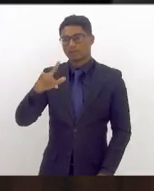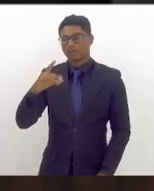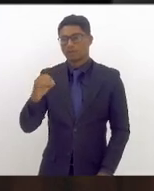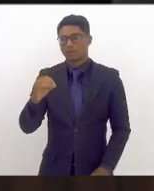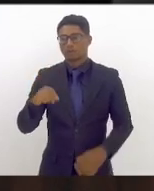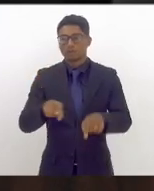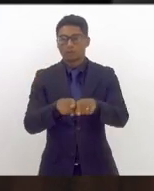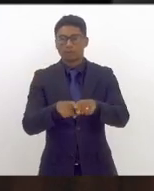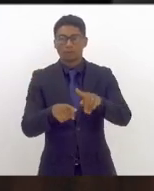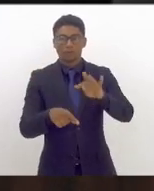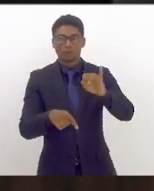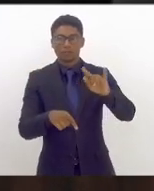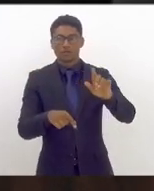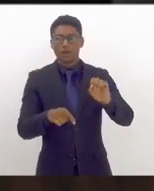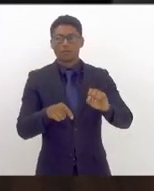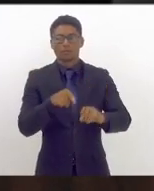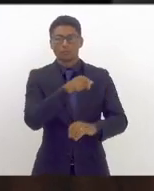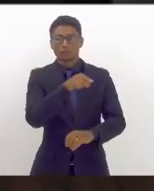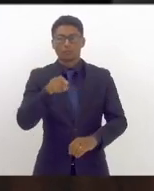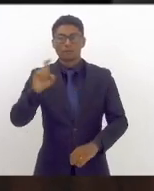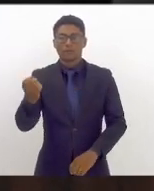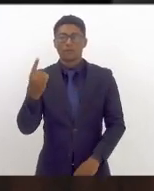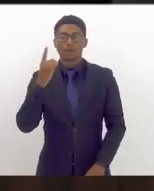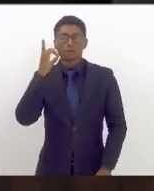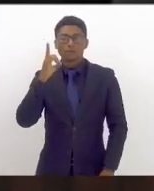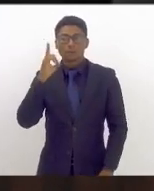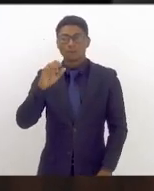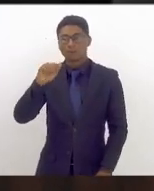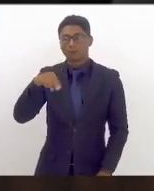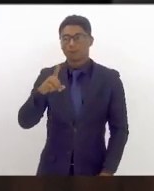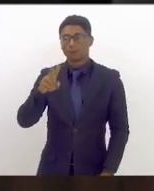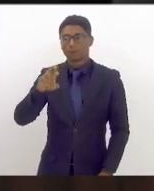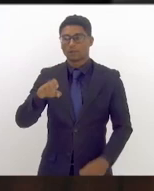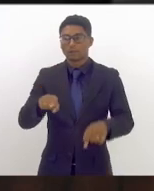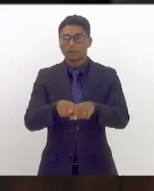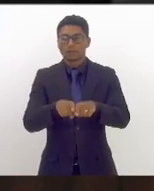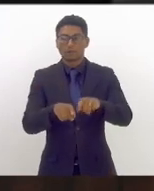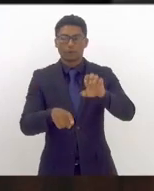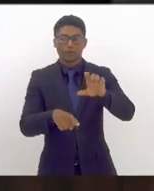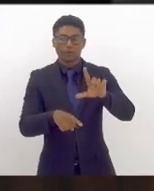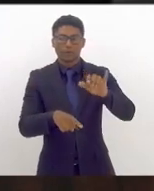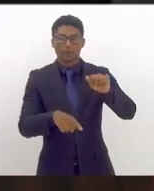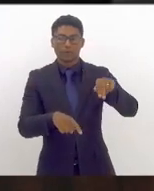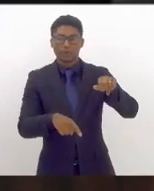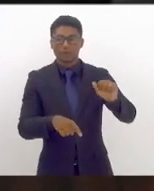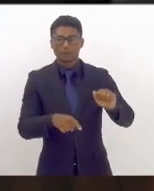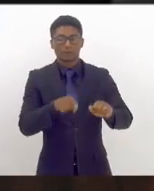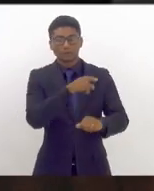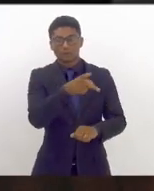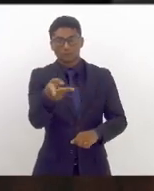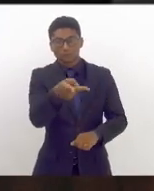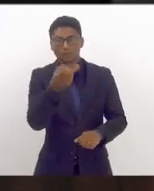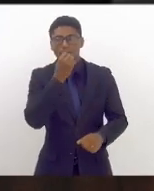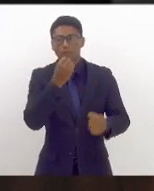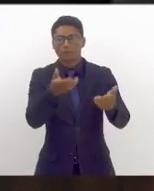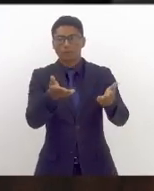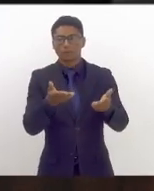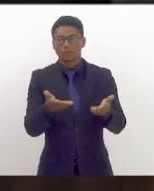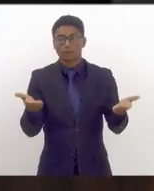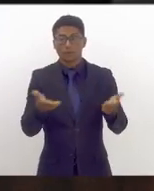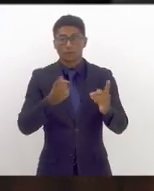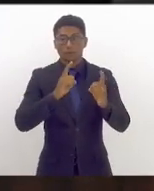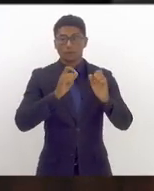filhos dos deputados dos ex-deputados André Luiz e Eliana Ribeiro sejam bem-vindos está